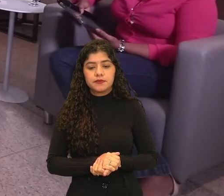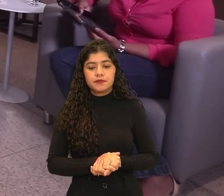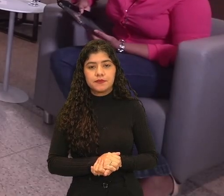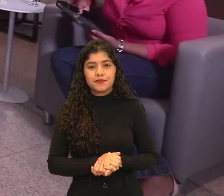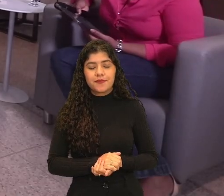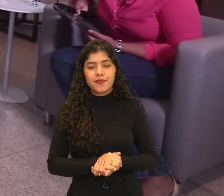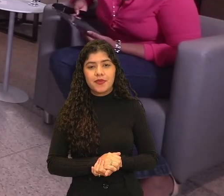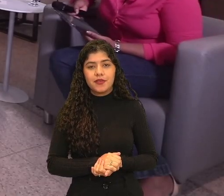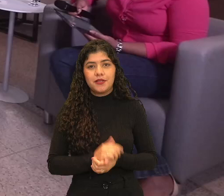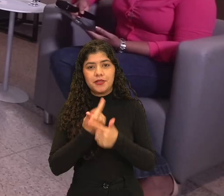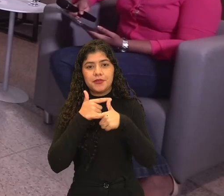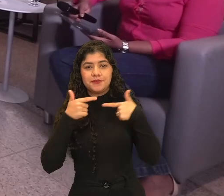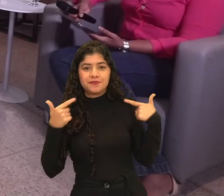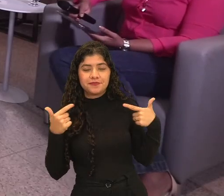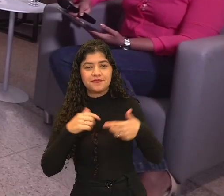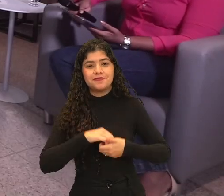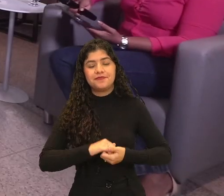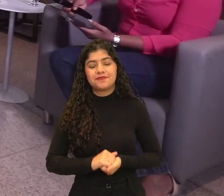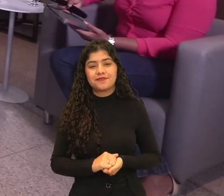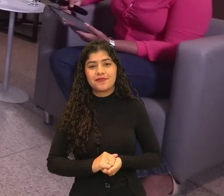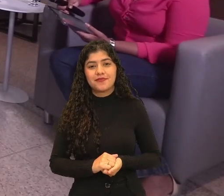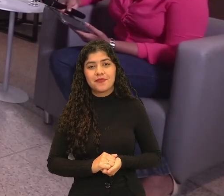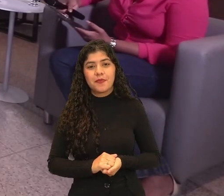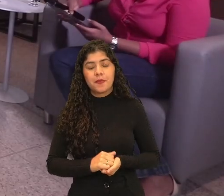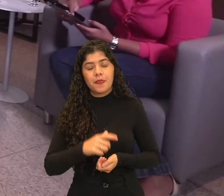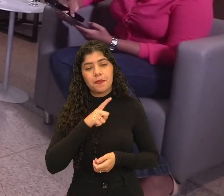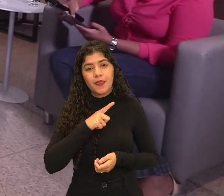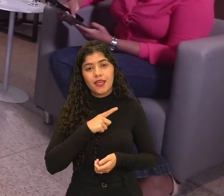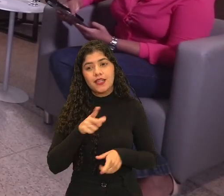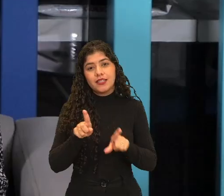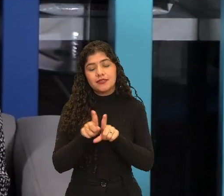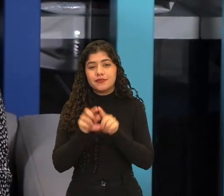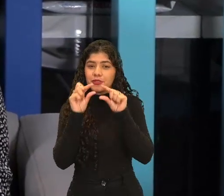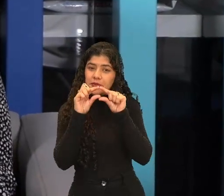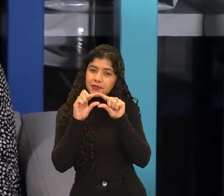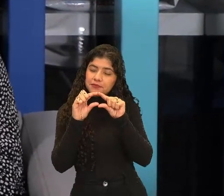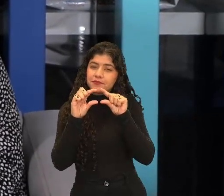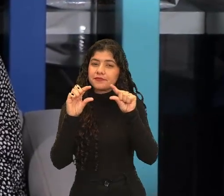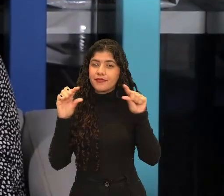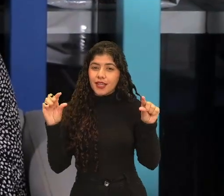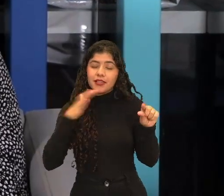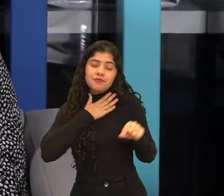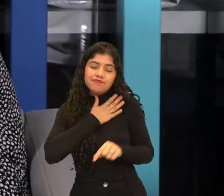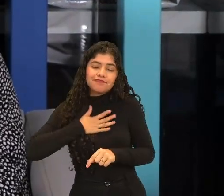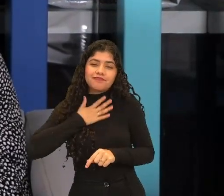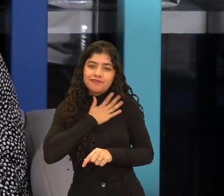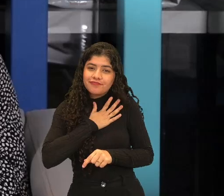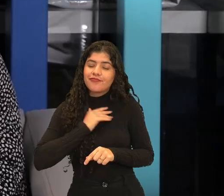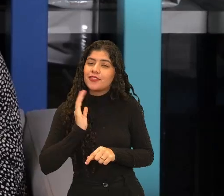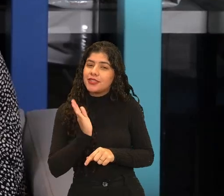Posso começar? Então, vamos lá. Bom, gente, eu vou trazer uma frase que eu gosto muito de